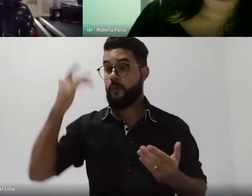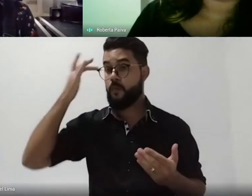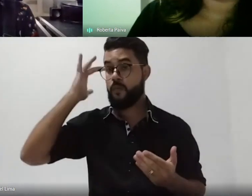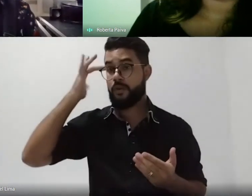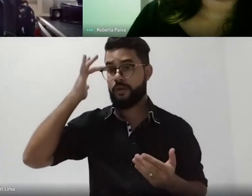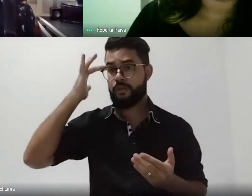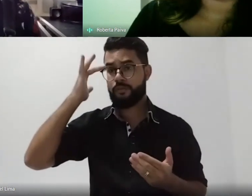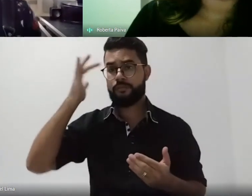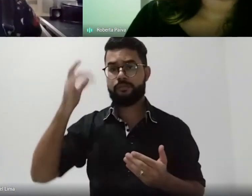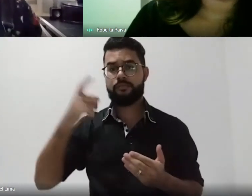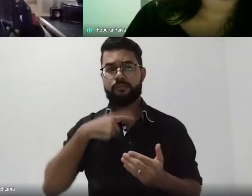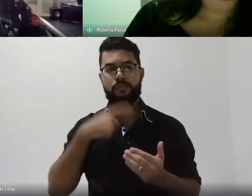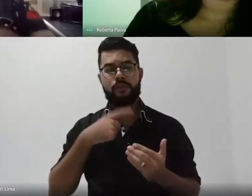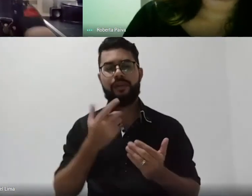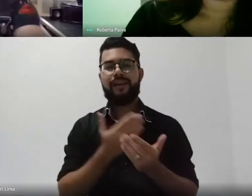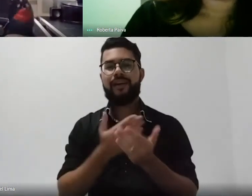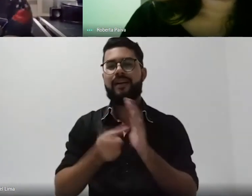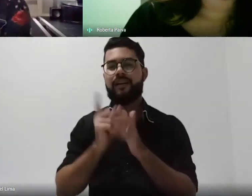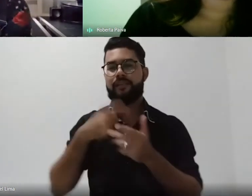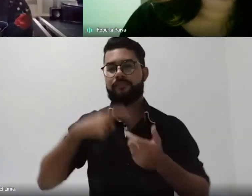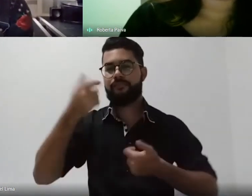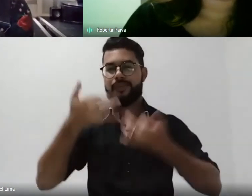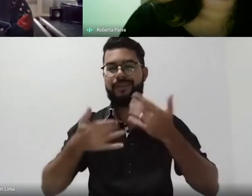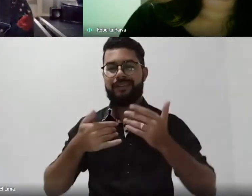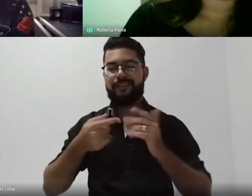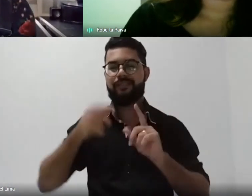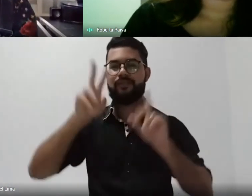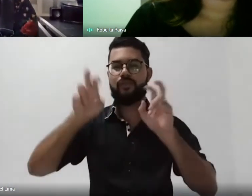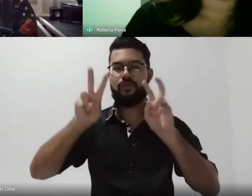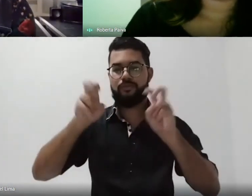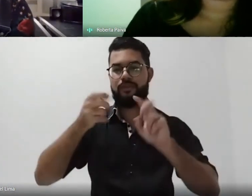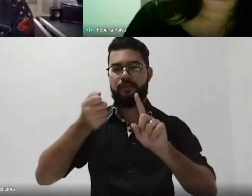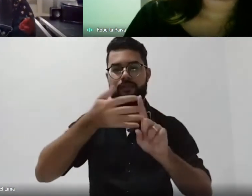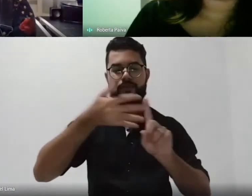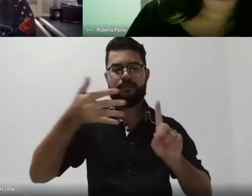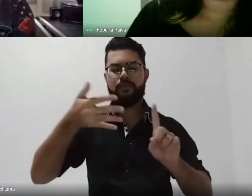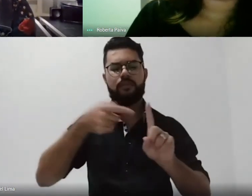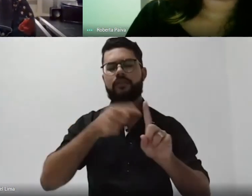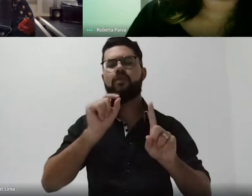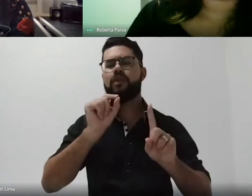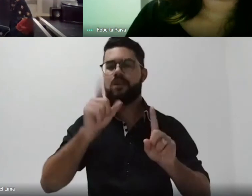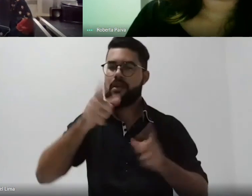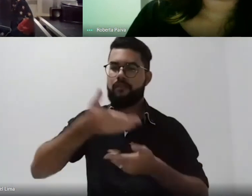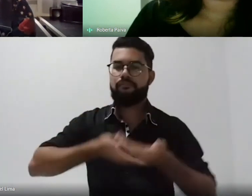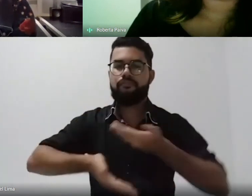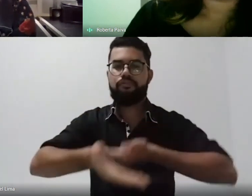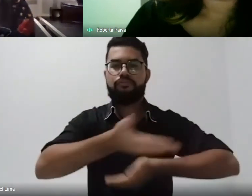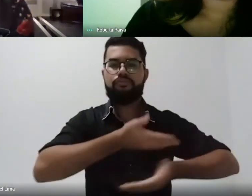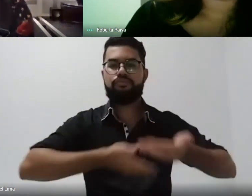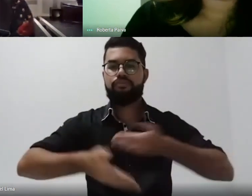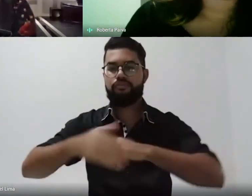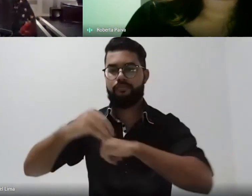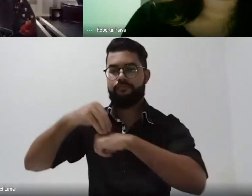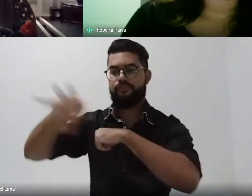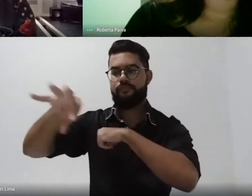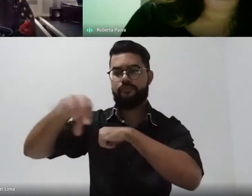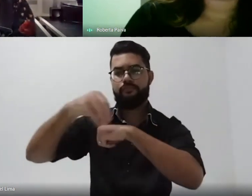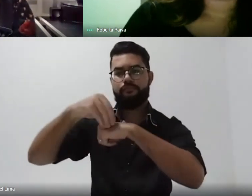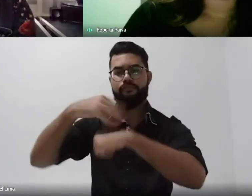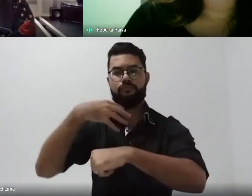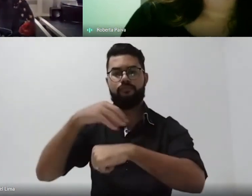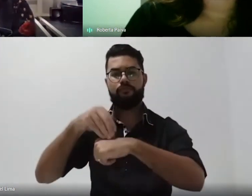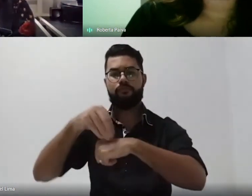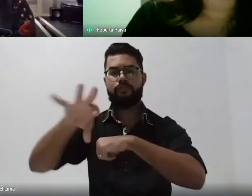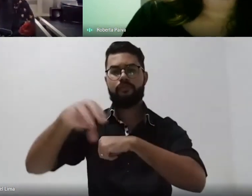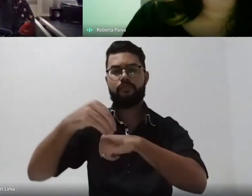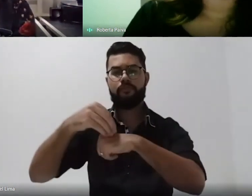falei no começo, né, do que é a extensão, né? A extensão é uma troca de saberes, gente. Então, não tem como a gente pensar